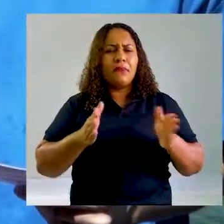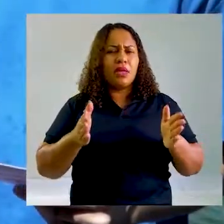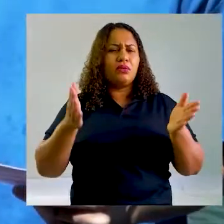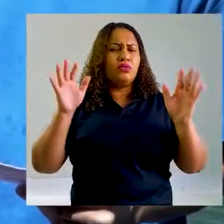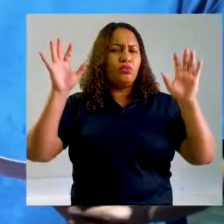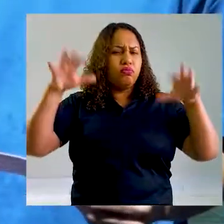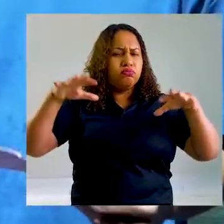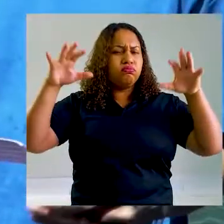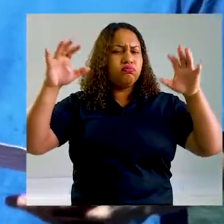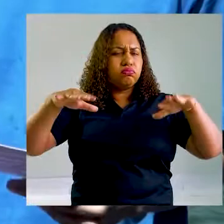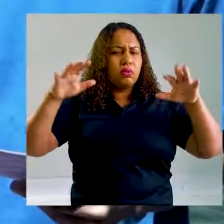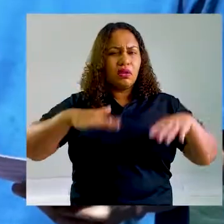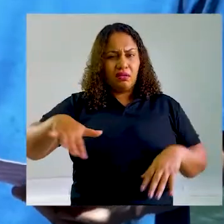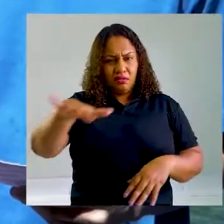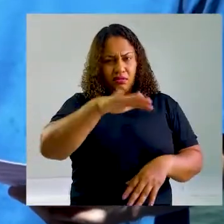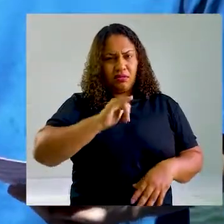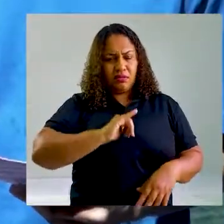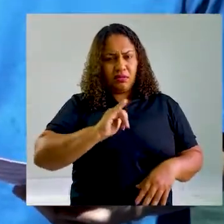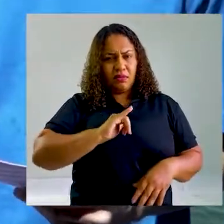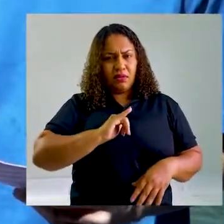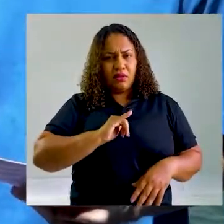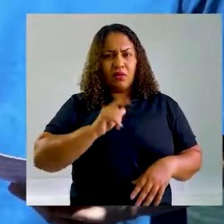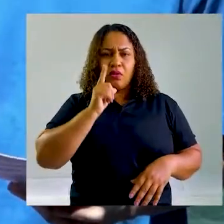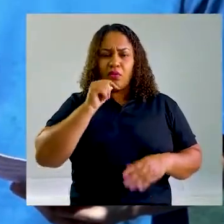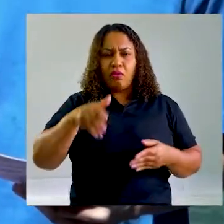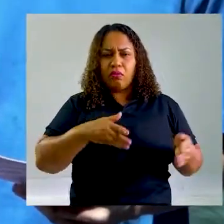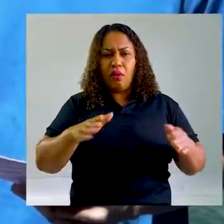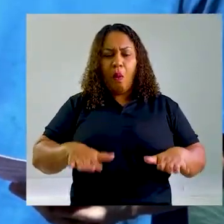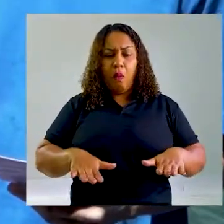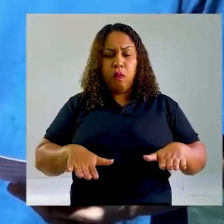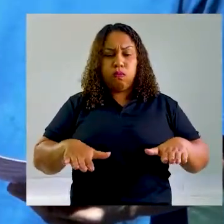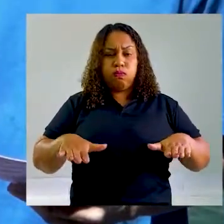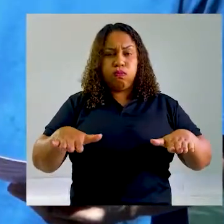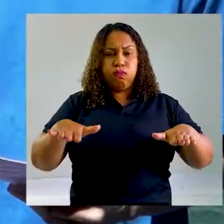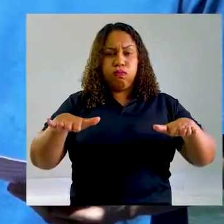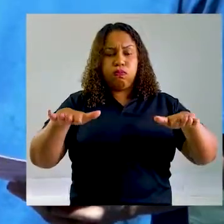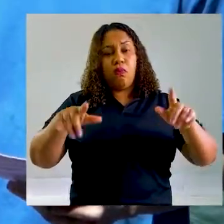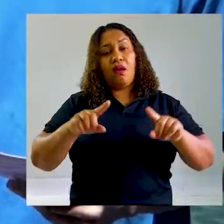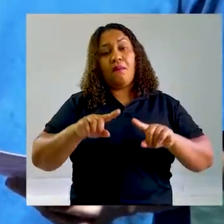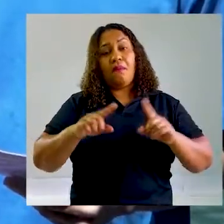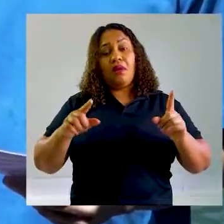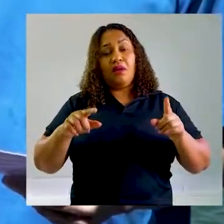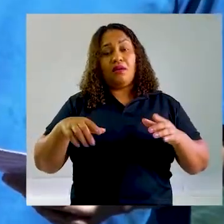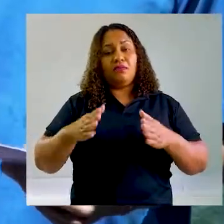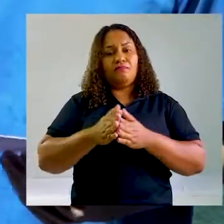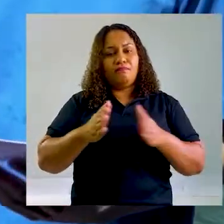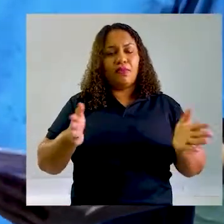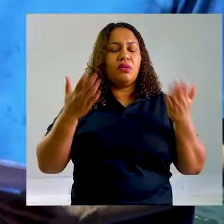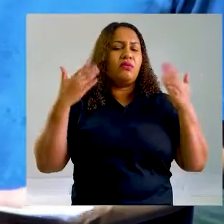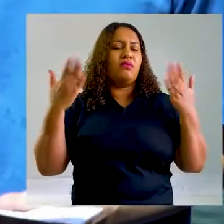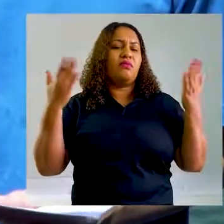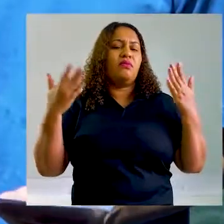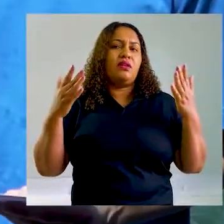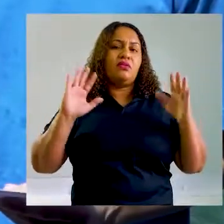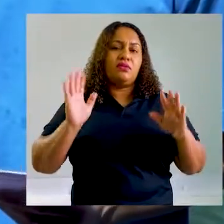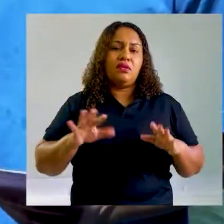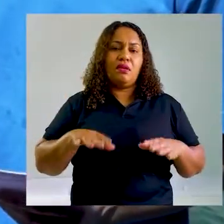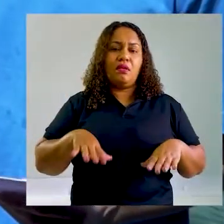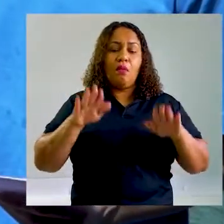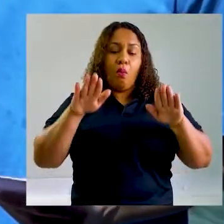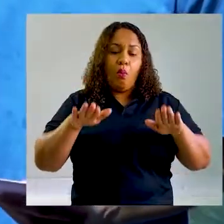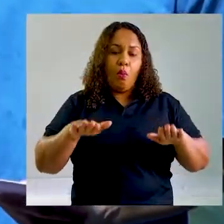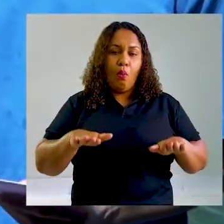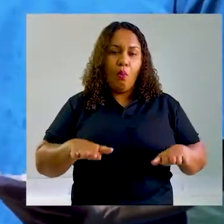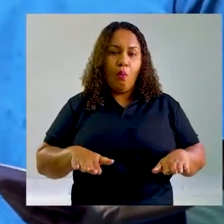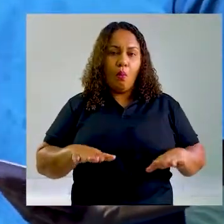região aqui, no período chuvoso, os rios ganham um volume maior. No período seco, eles têm ocupam um espaço menor,